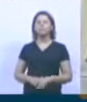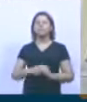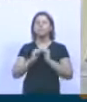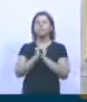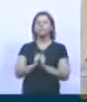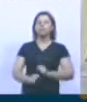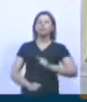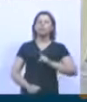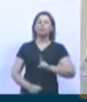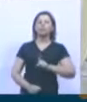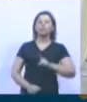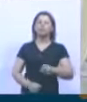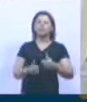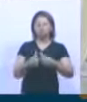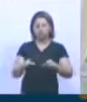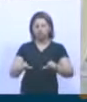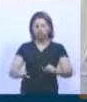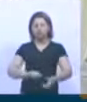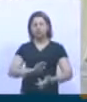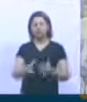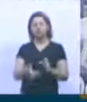contigo estou,